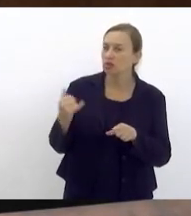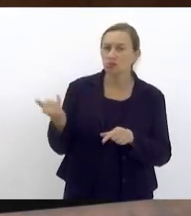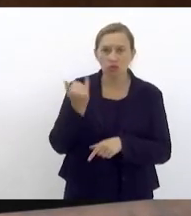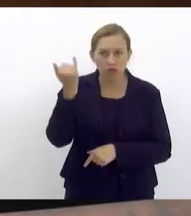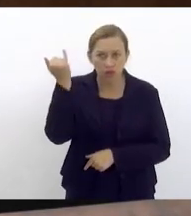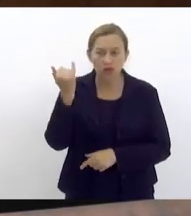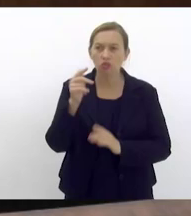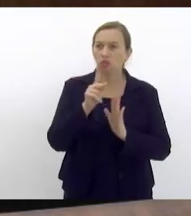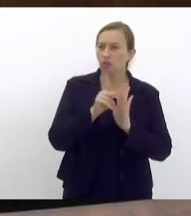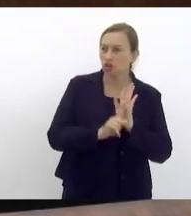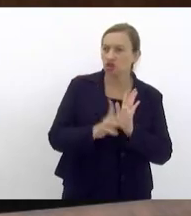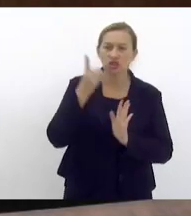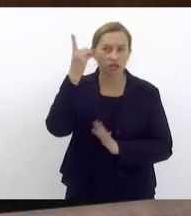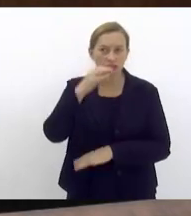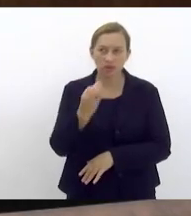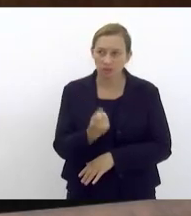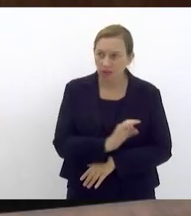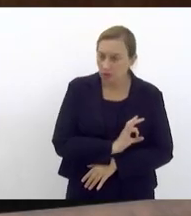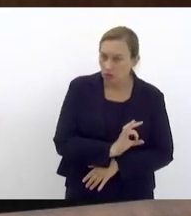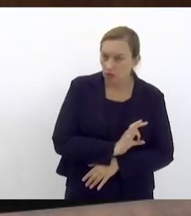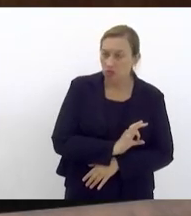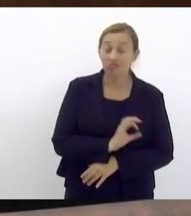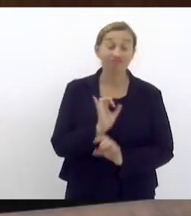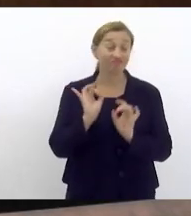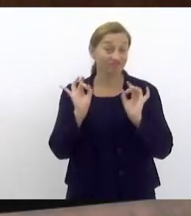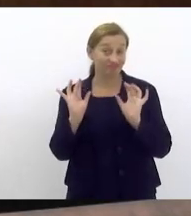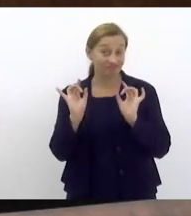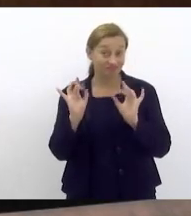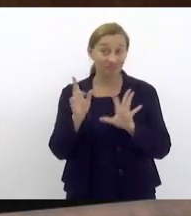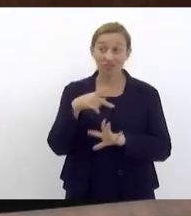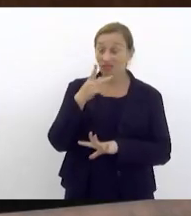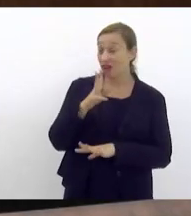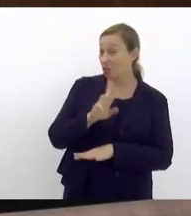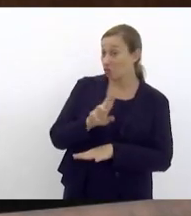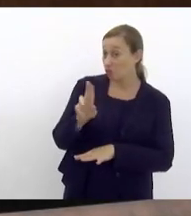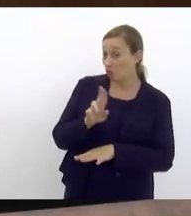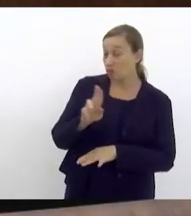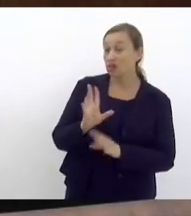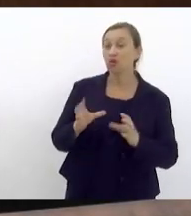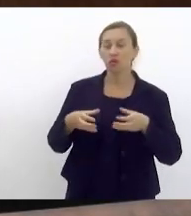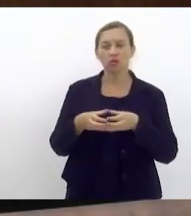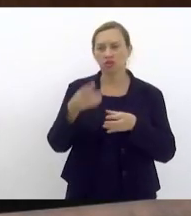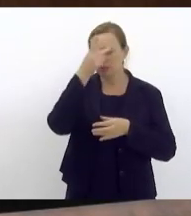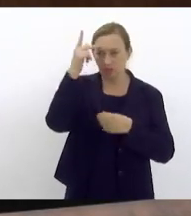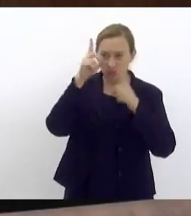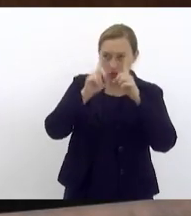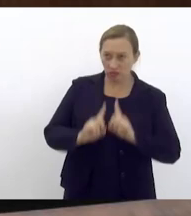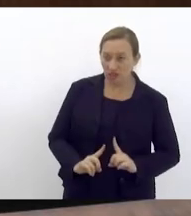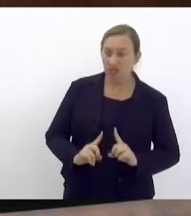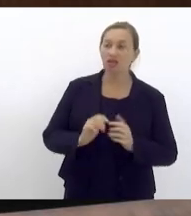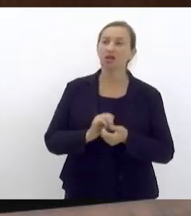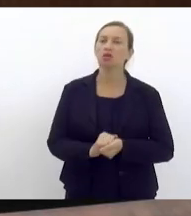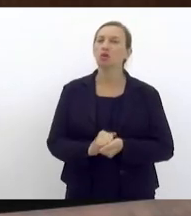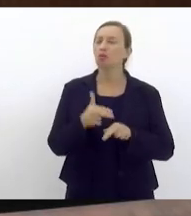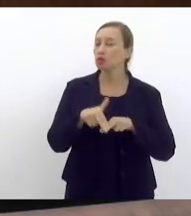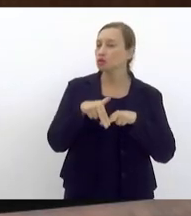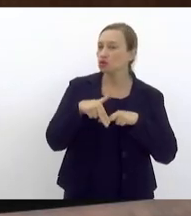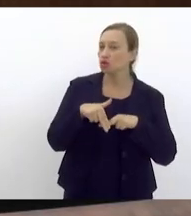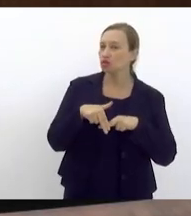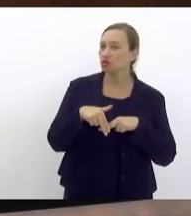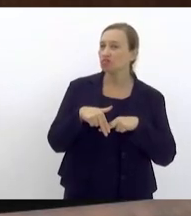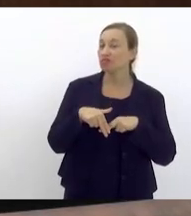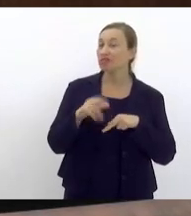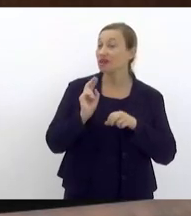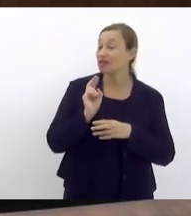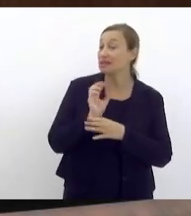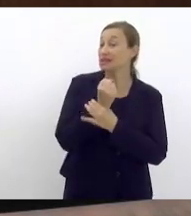projeto da deputada Marta Rocha especialmente aí falando em nome da Comissão da pessoa com deficiência por conta desta